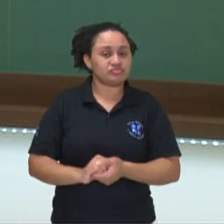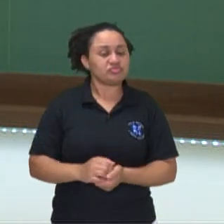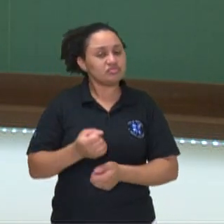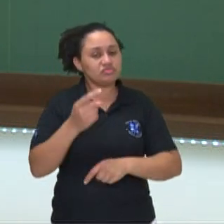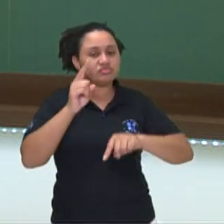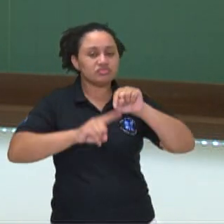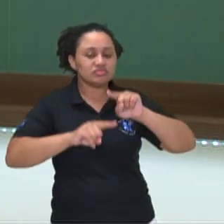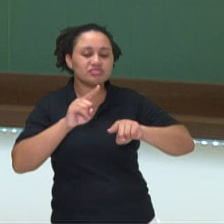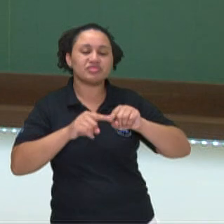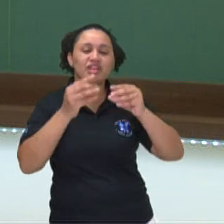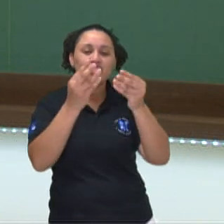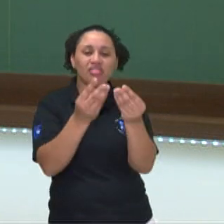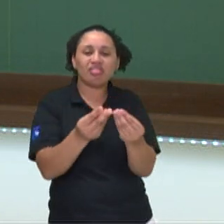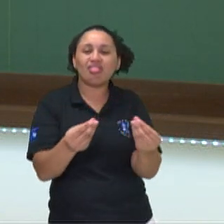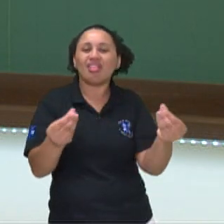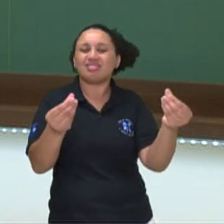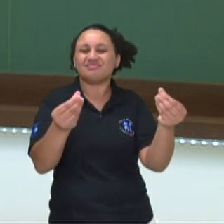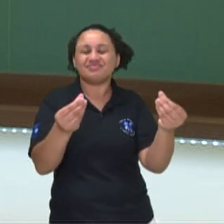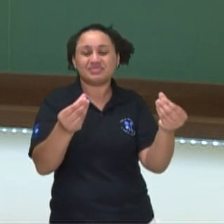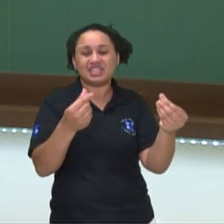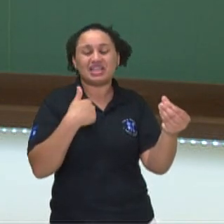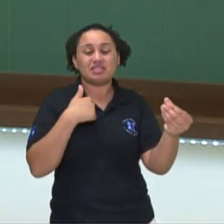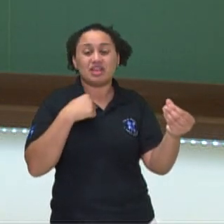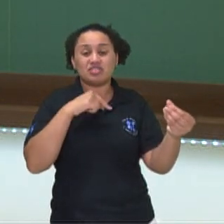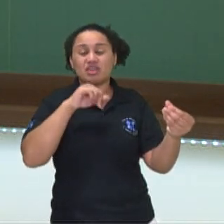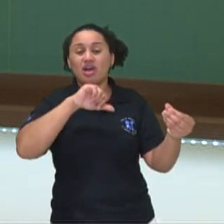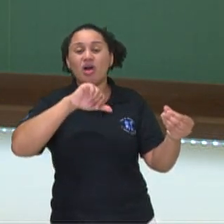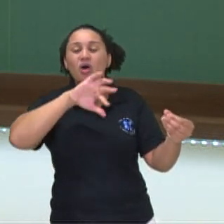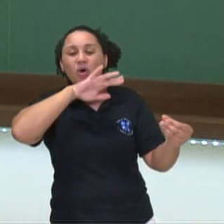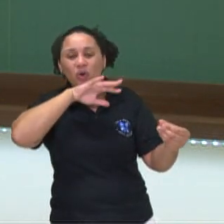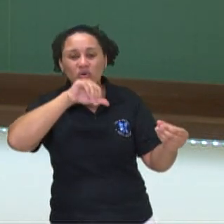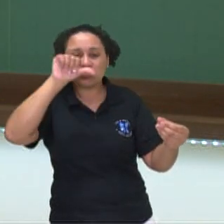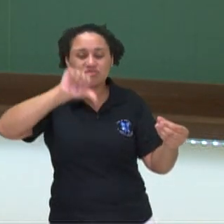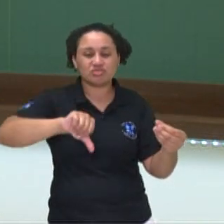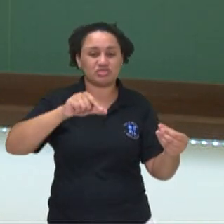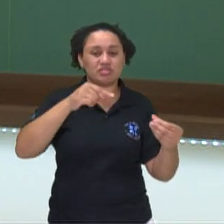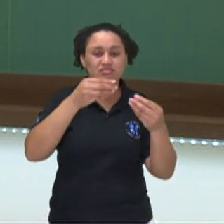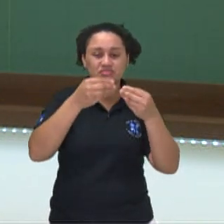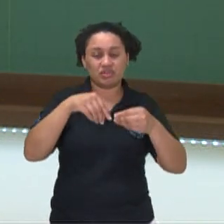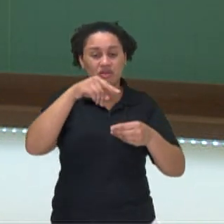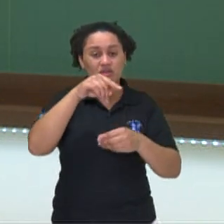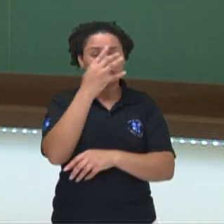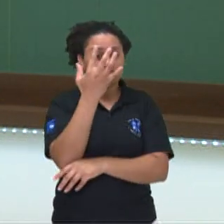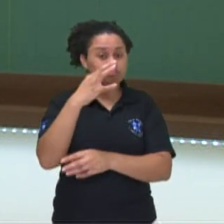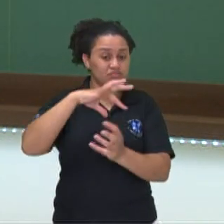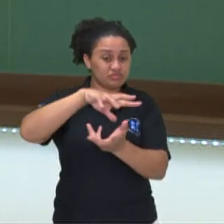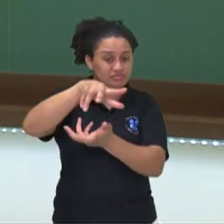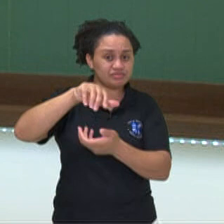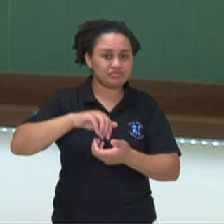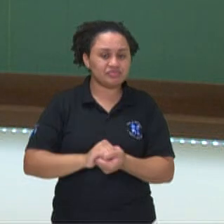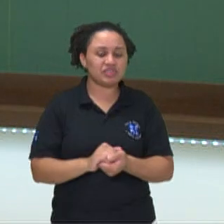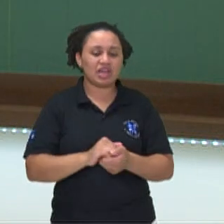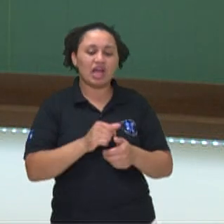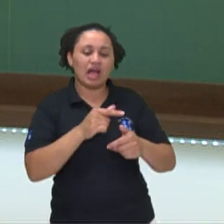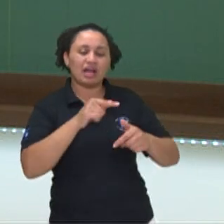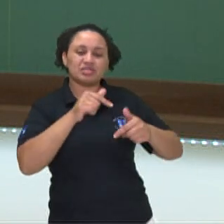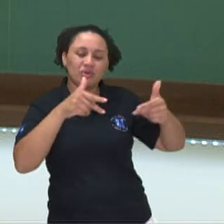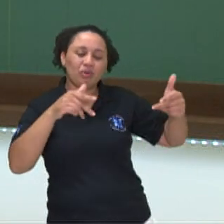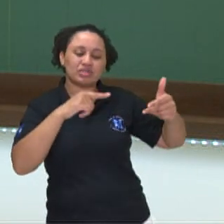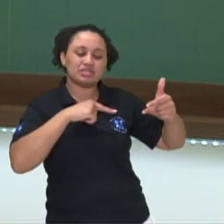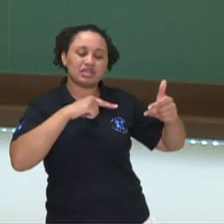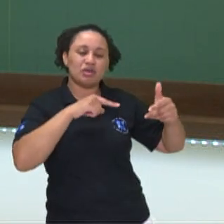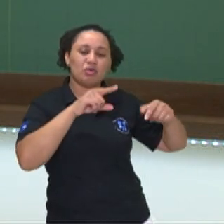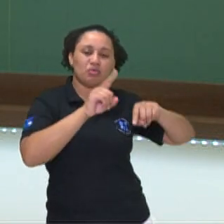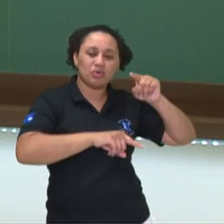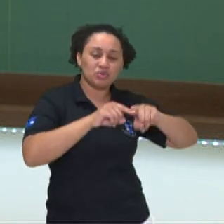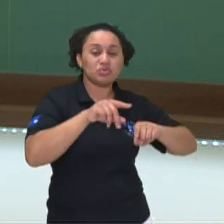cuja decomposição não seja tão nociva para o nosso planeta, reutilizar as nossas embalagens, os nossos produtos